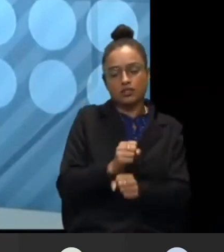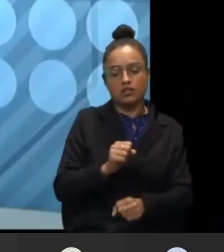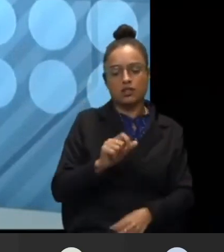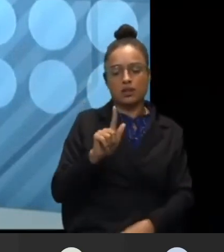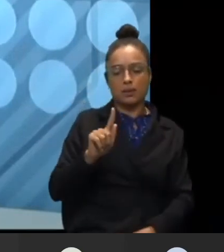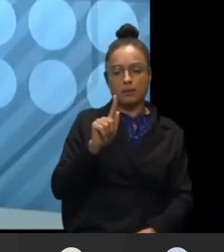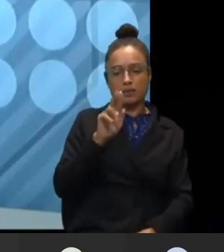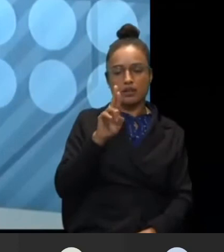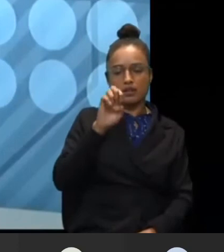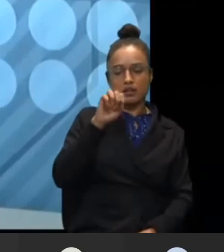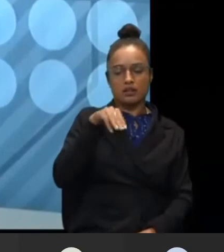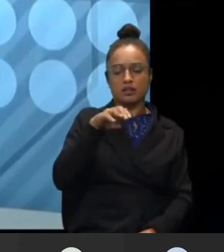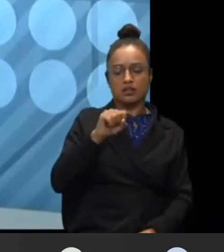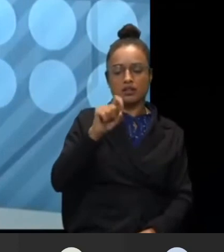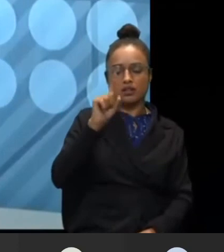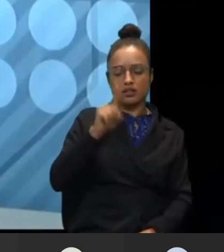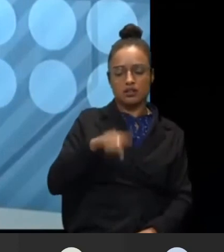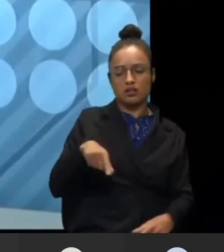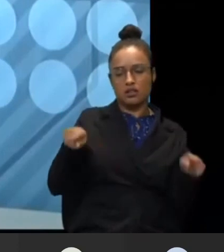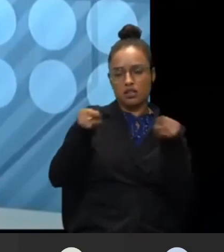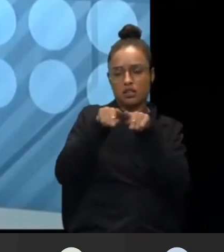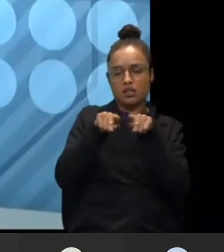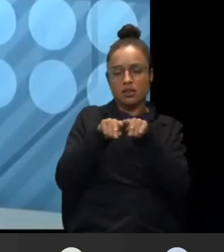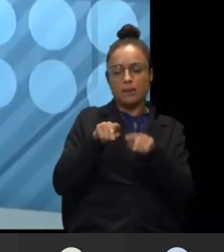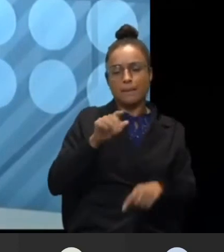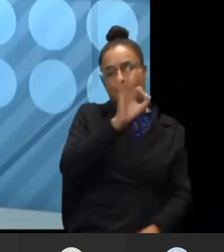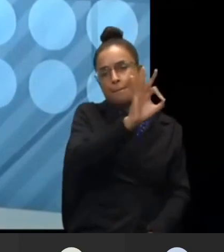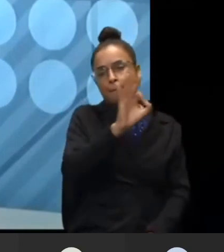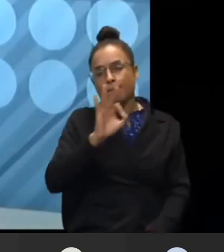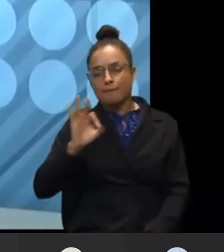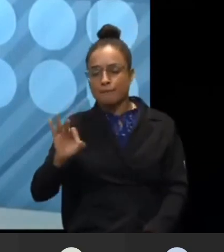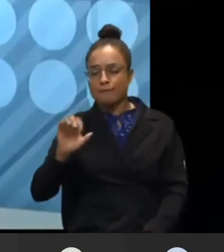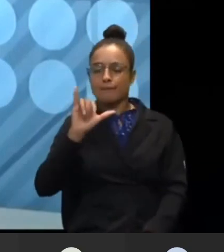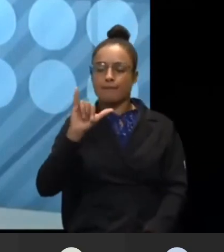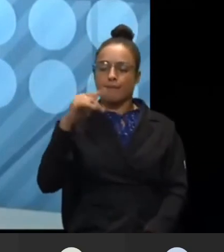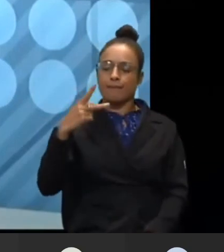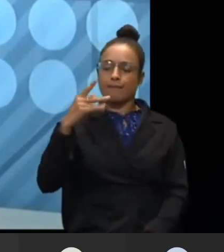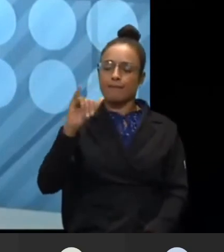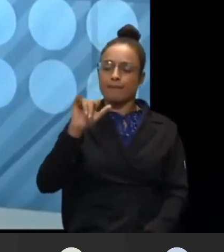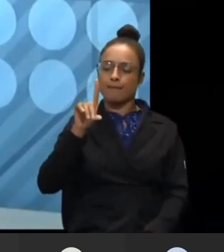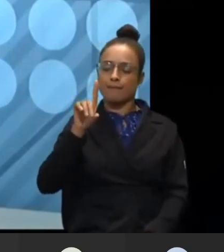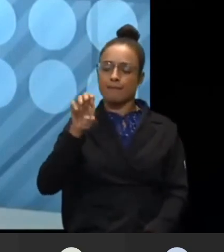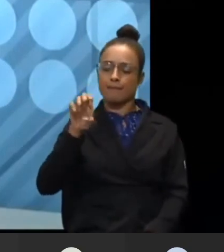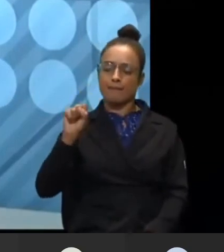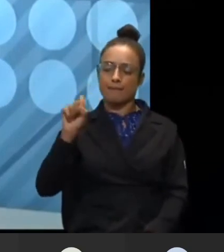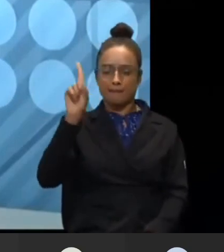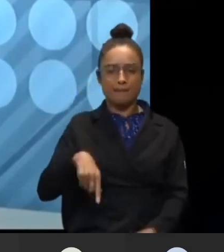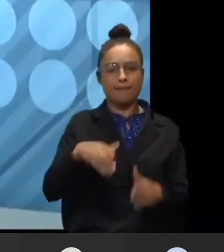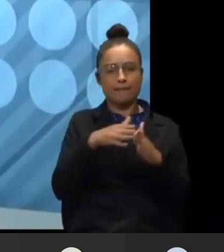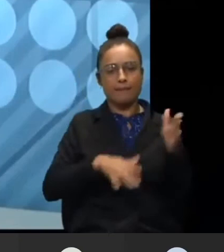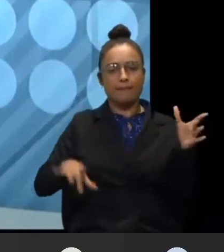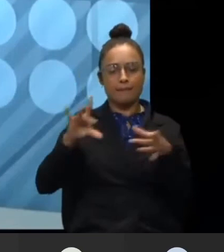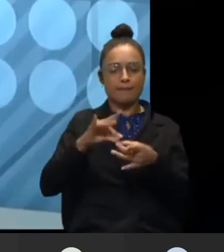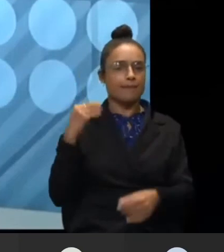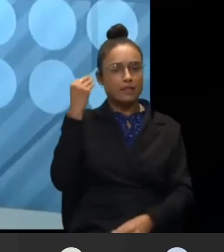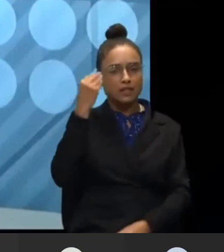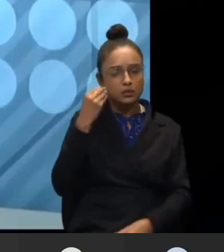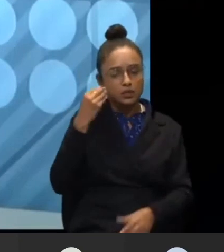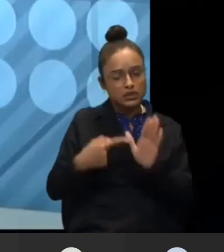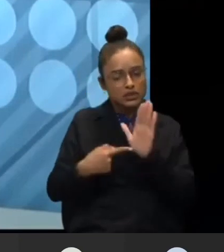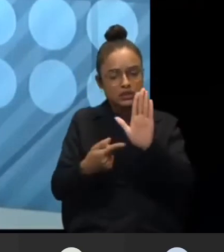pode-se determinar também o teor em porcentagem de lipídios presente numa determinada amostra de